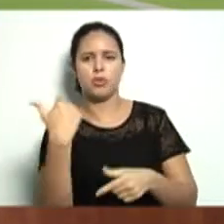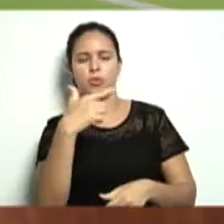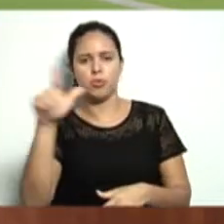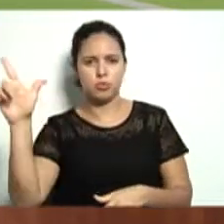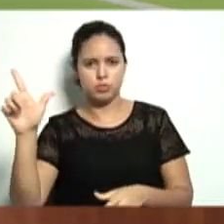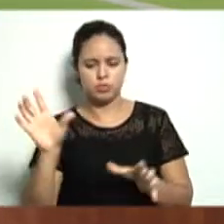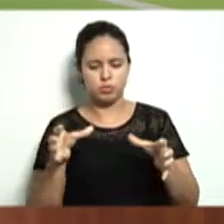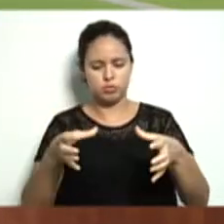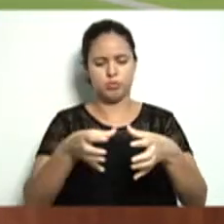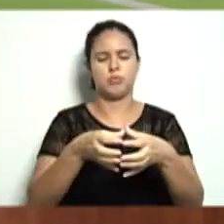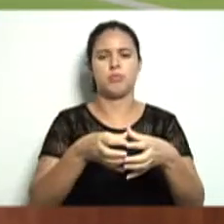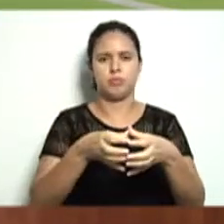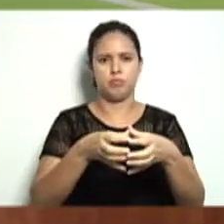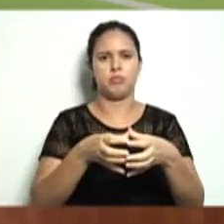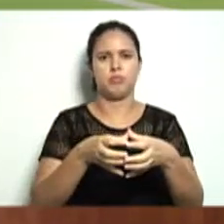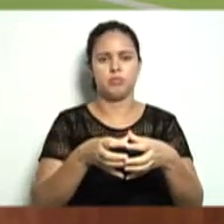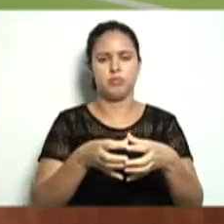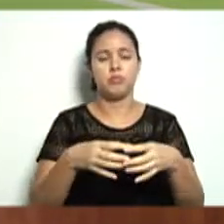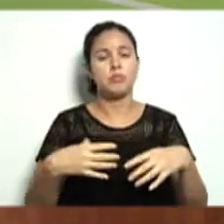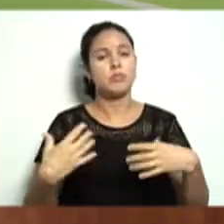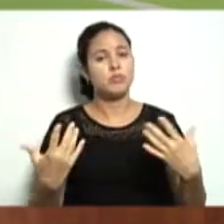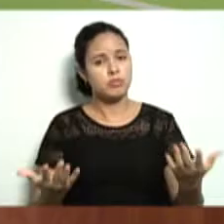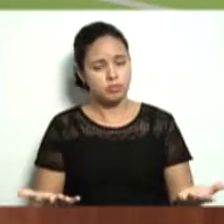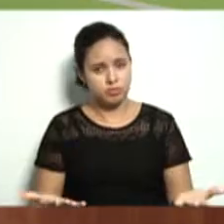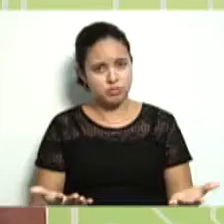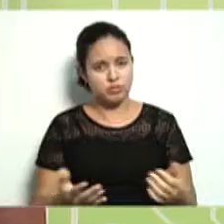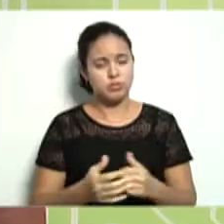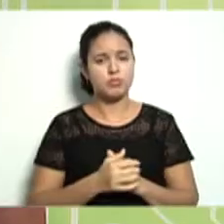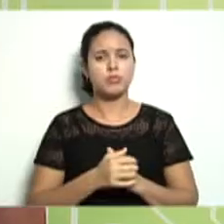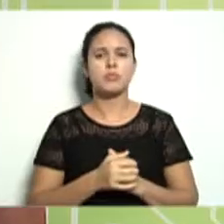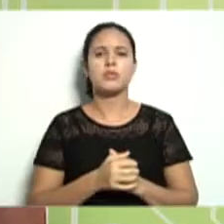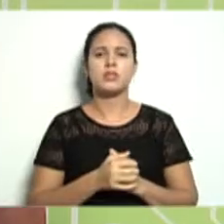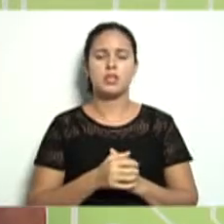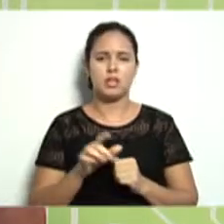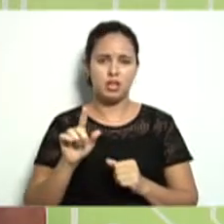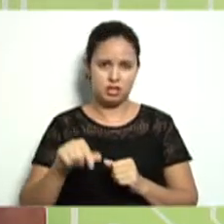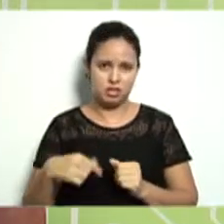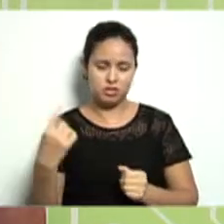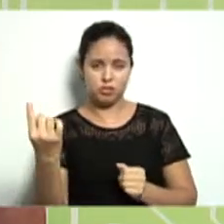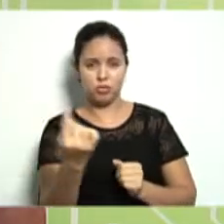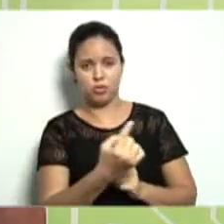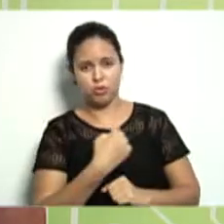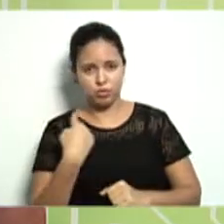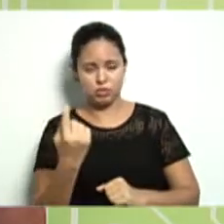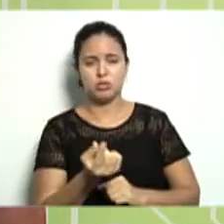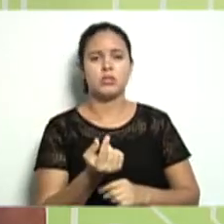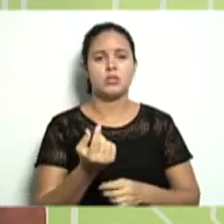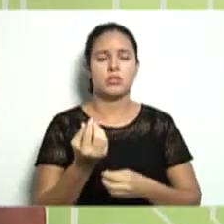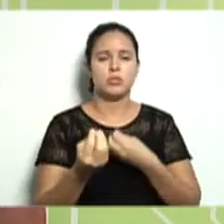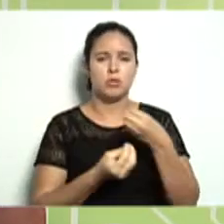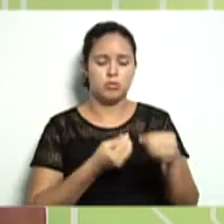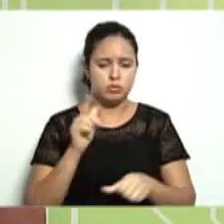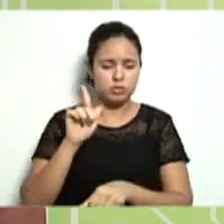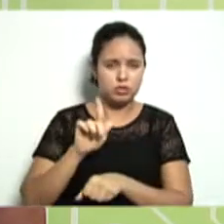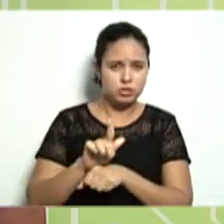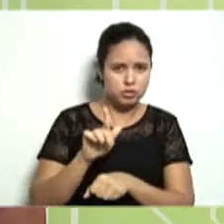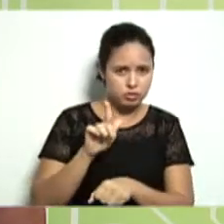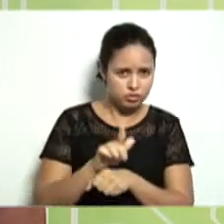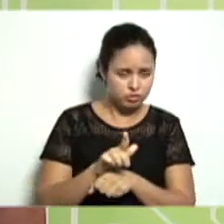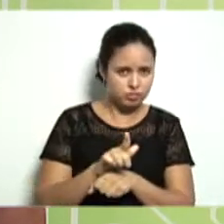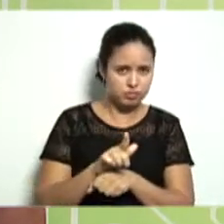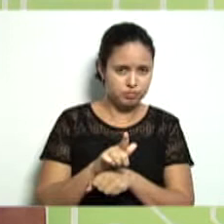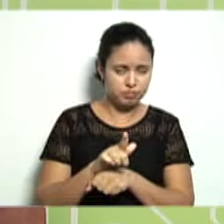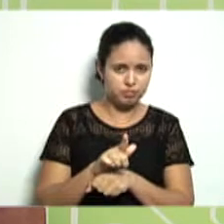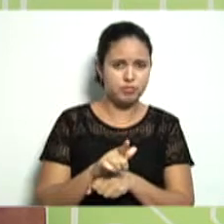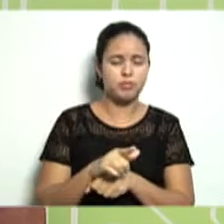em equipe? Esse aí é um desafio para nós, enquanto gestores aí. Lembra que no comecinho da